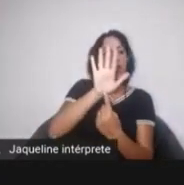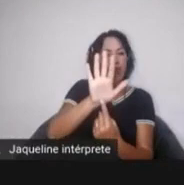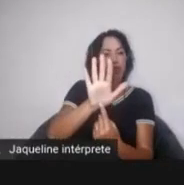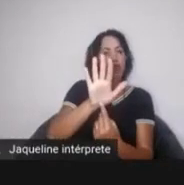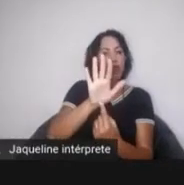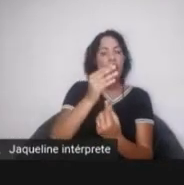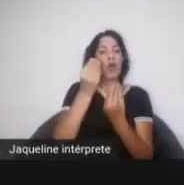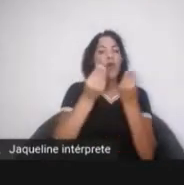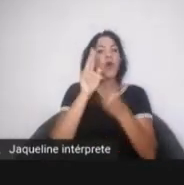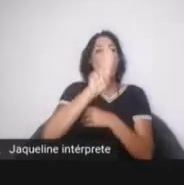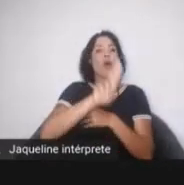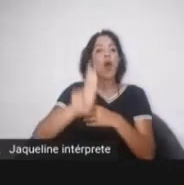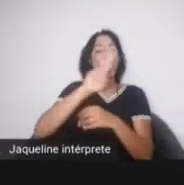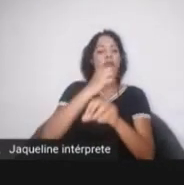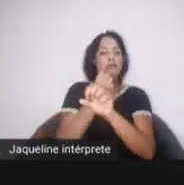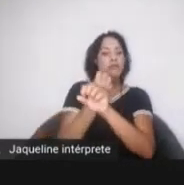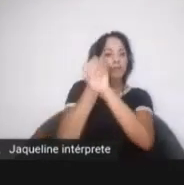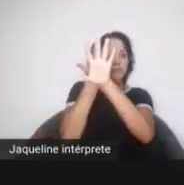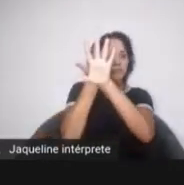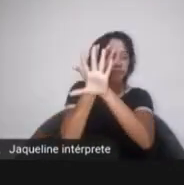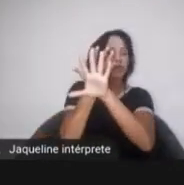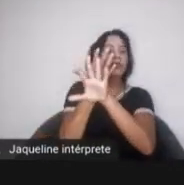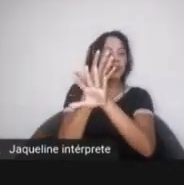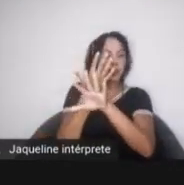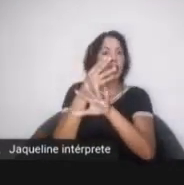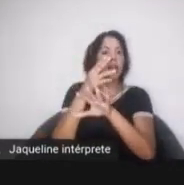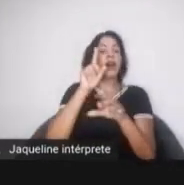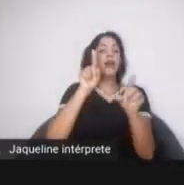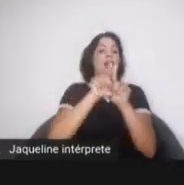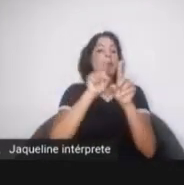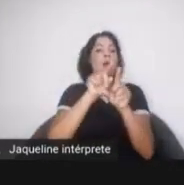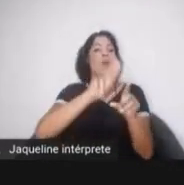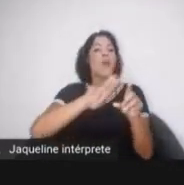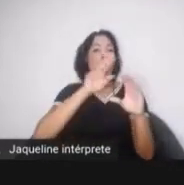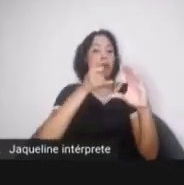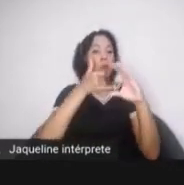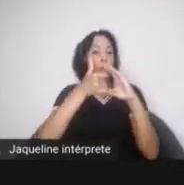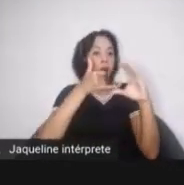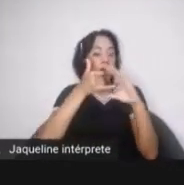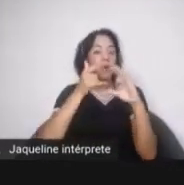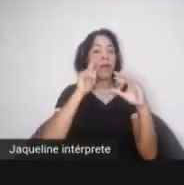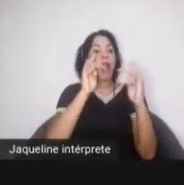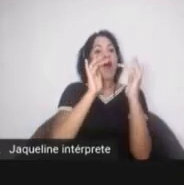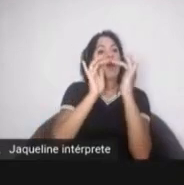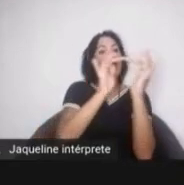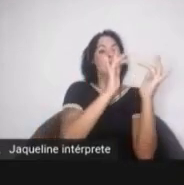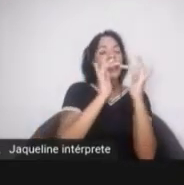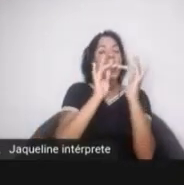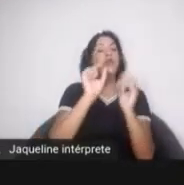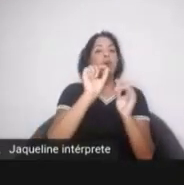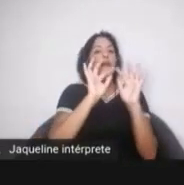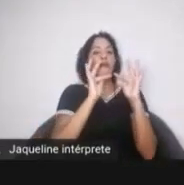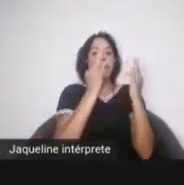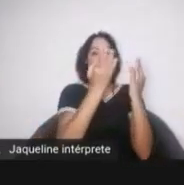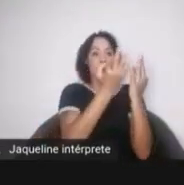de videochamadas, né, do próprio WhatsApp, conversando com as famílias e mantendo essas orientações